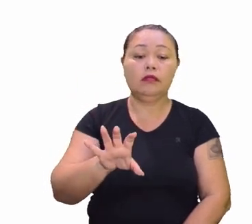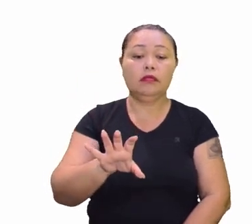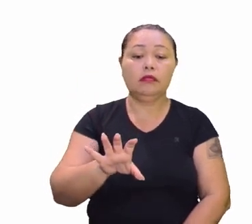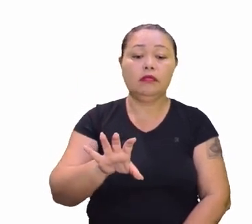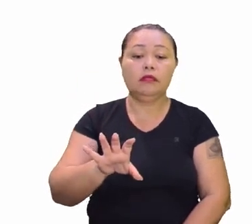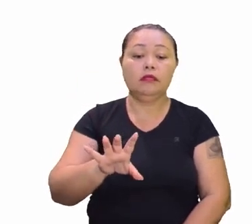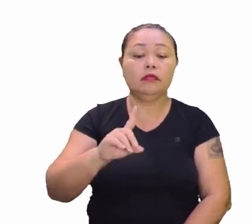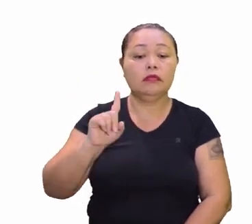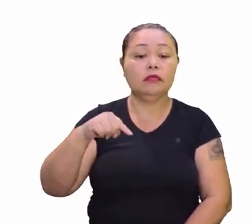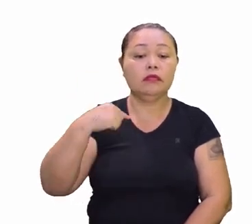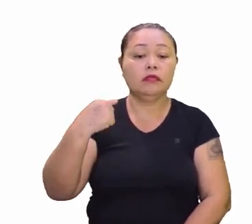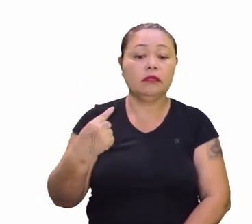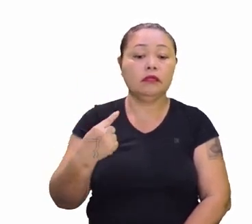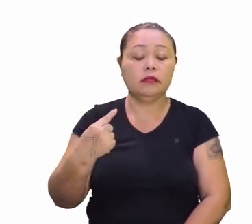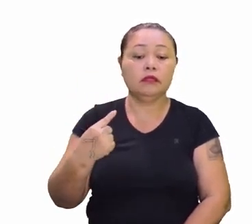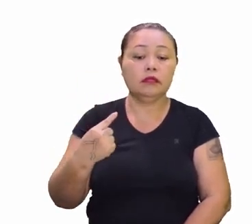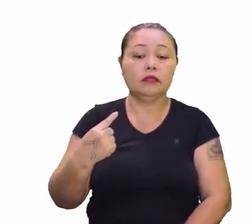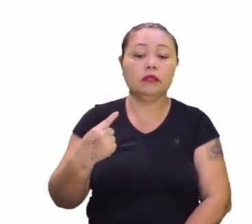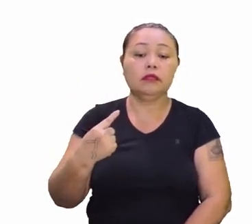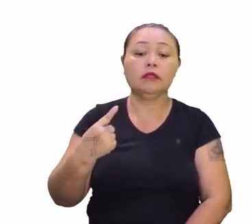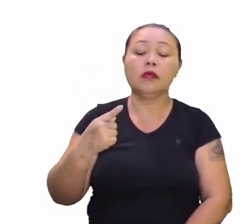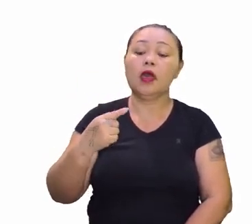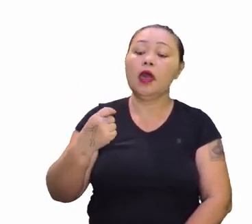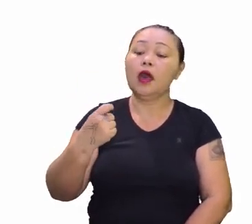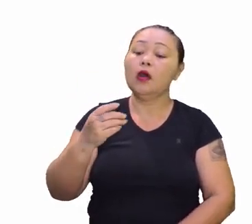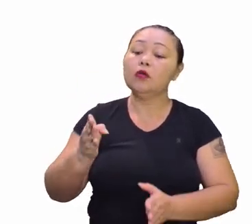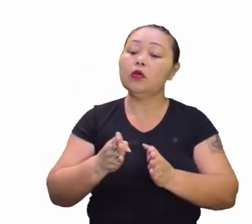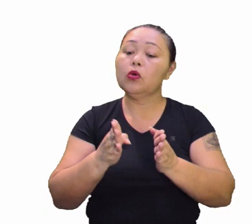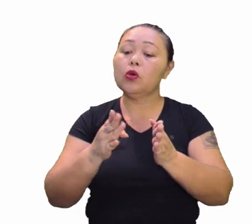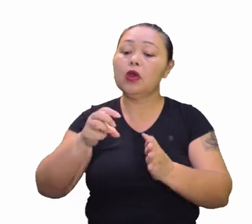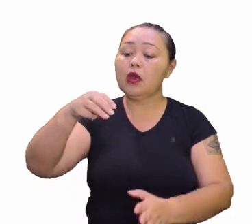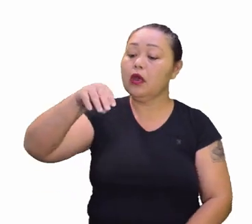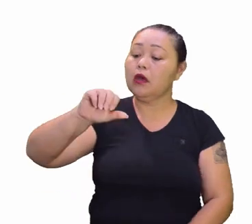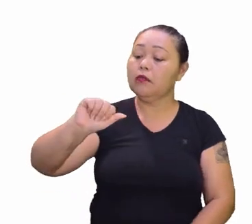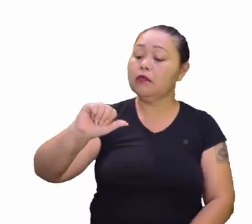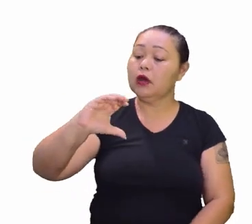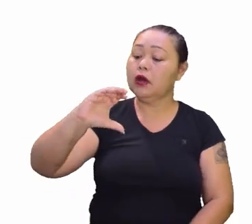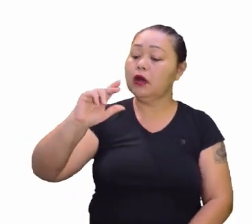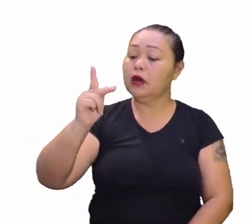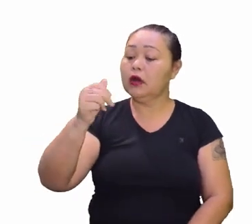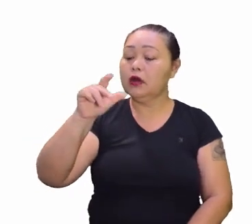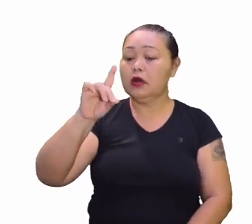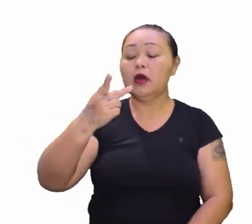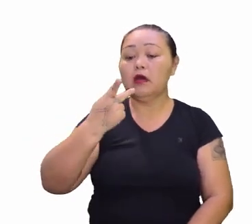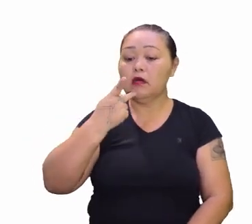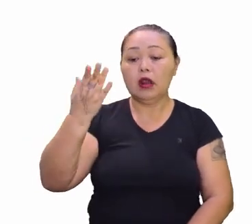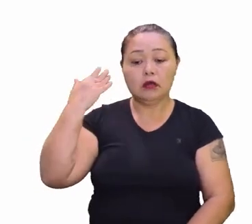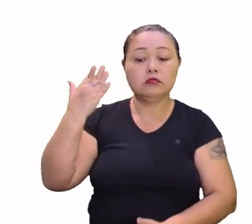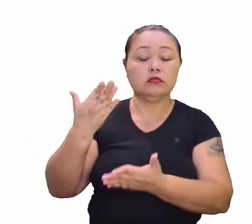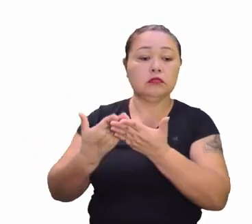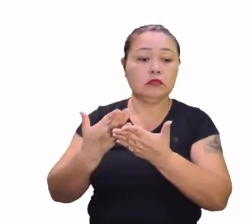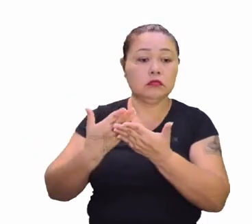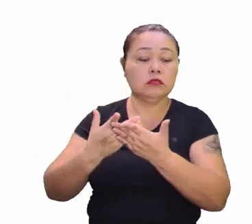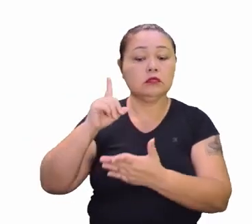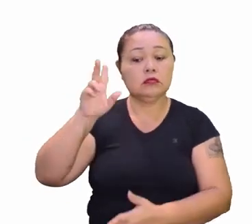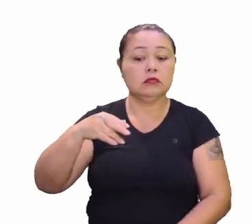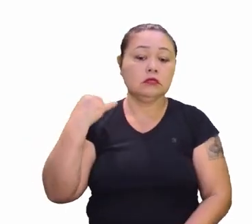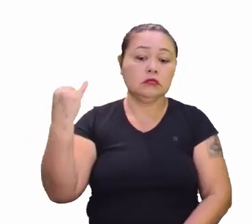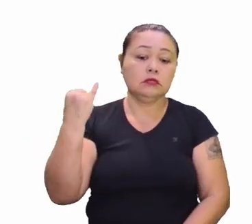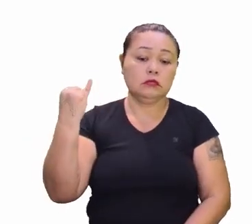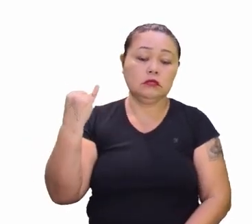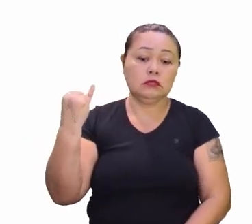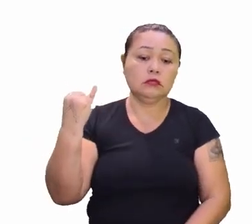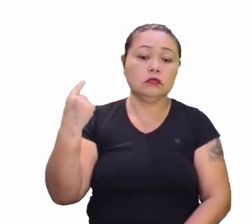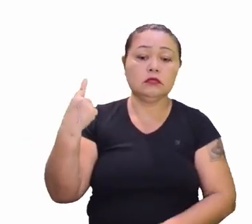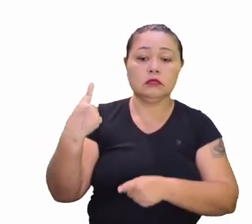Muito bem. Temos a Bacia do Rio Machado, que falamos já também nas aulas passadas, que é importante